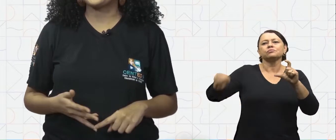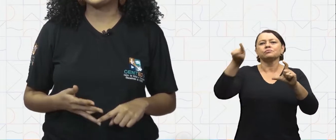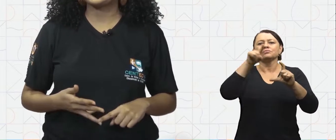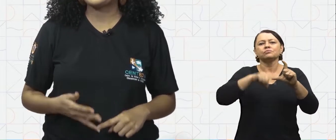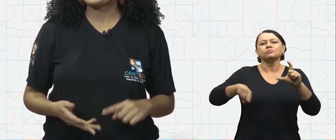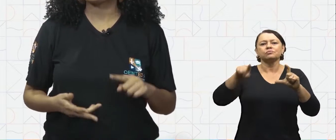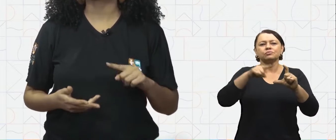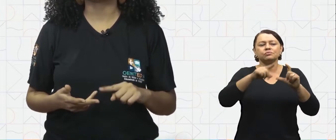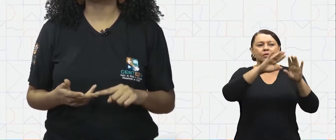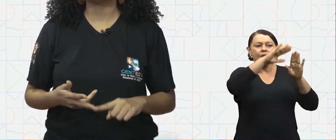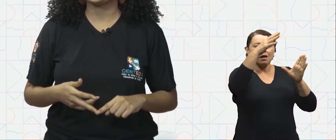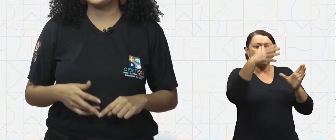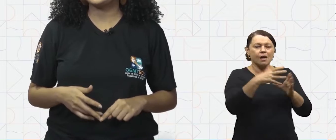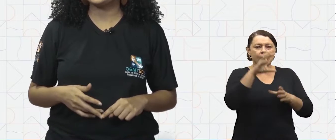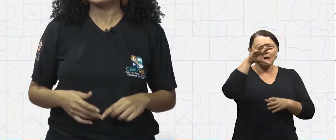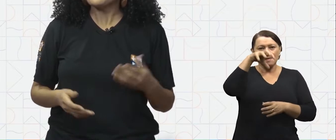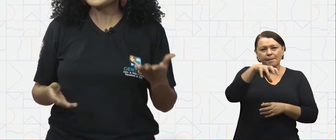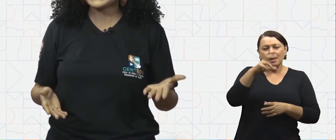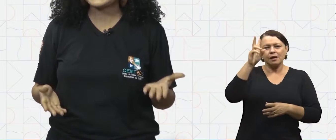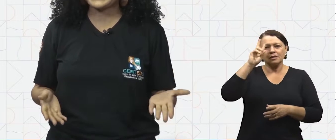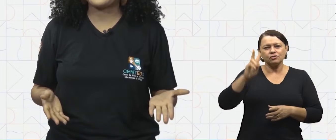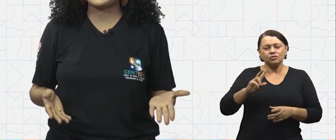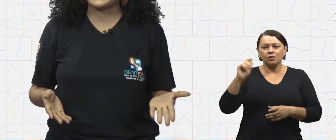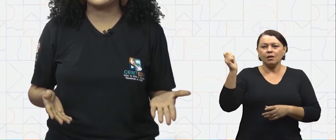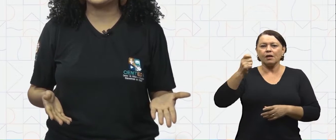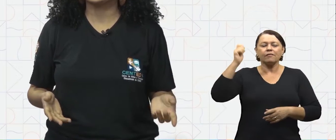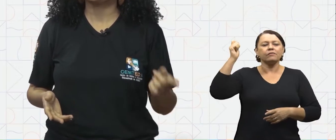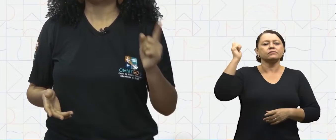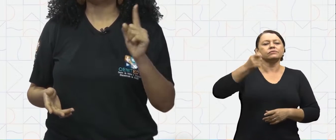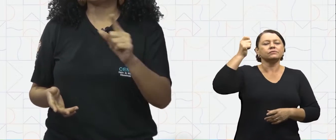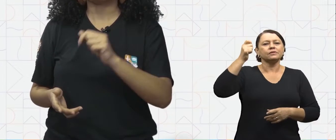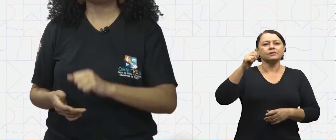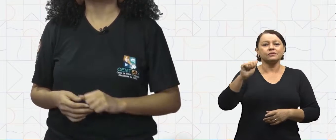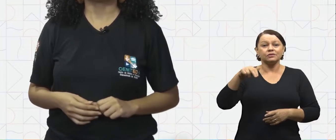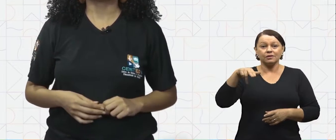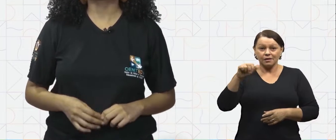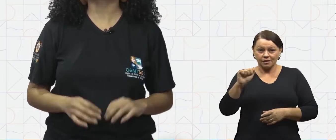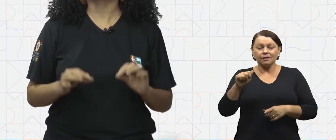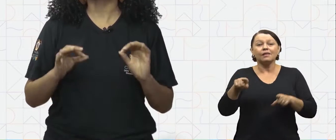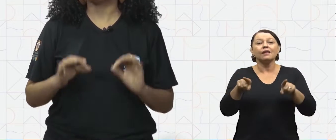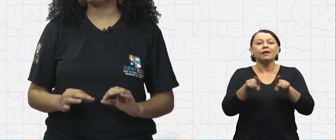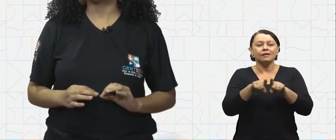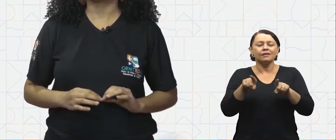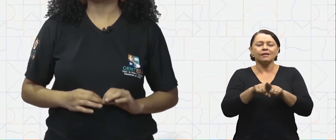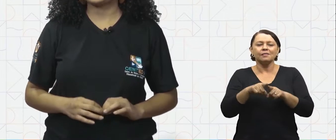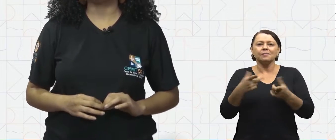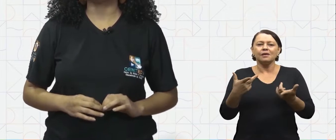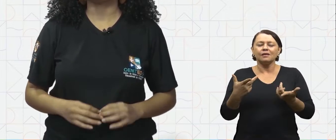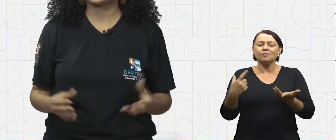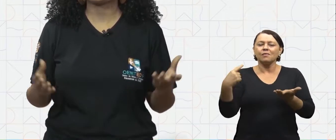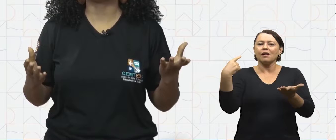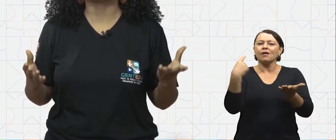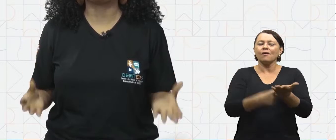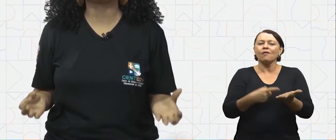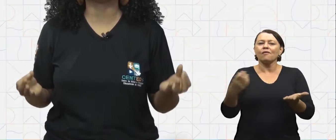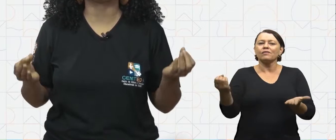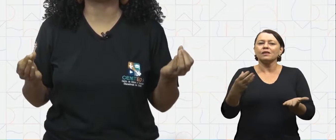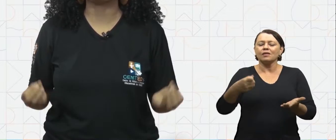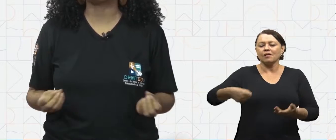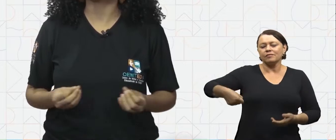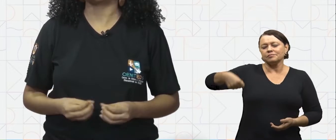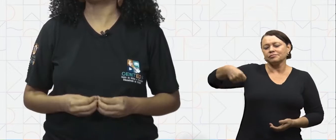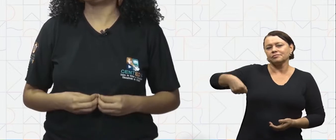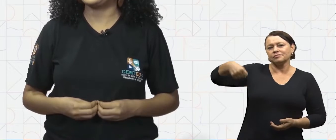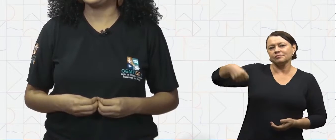de história, a fadinha Ana, você se lembra dela? E também teremos uma nova convidada, a maleta